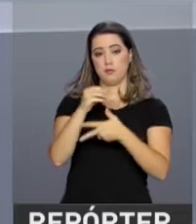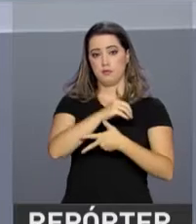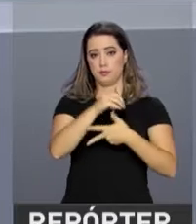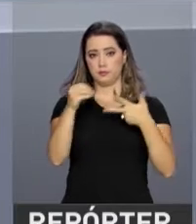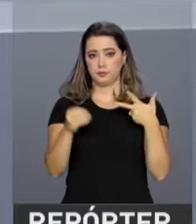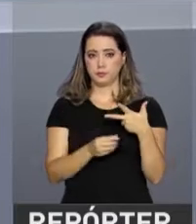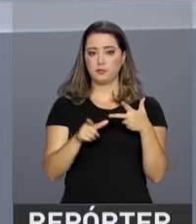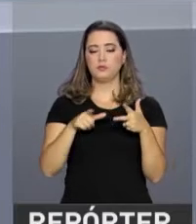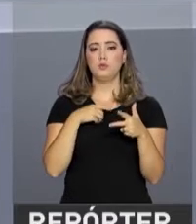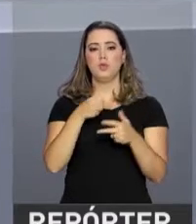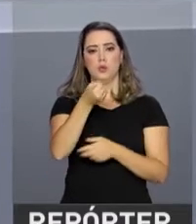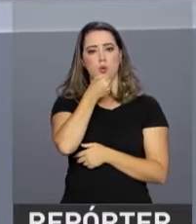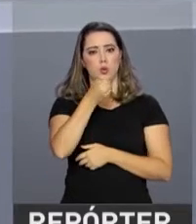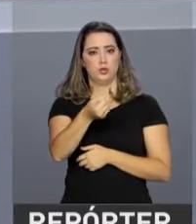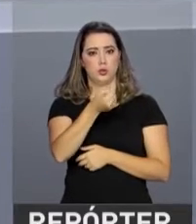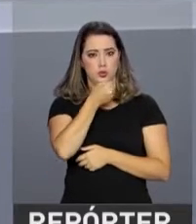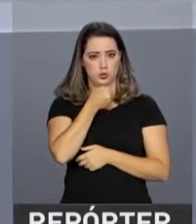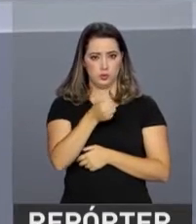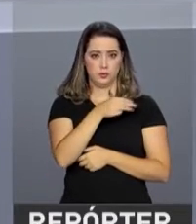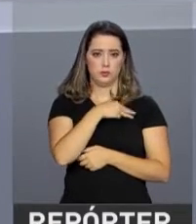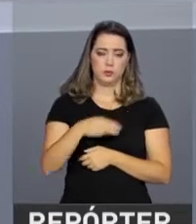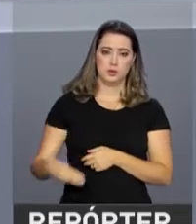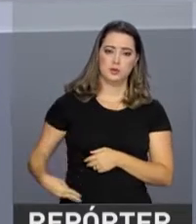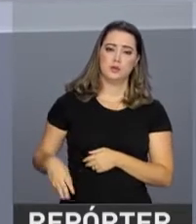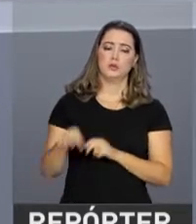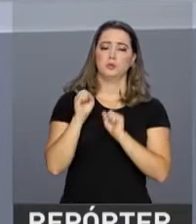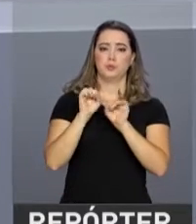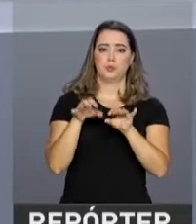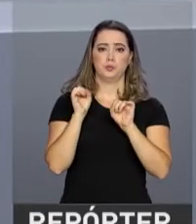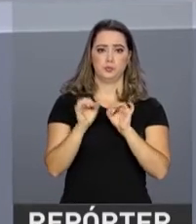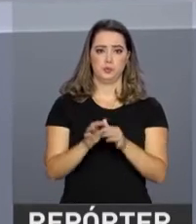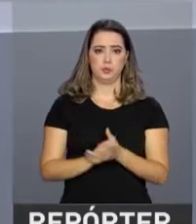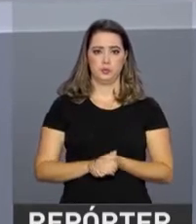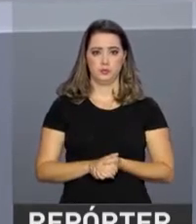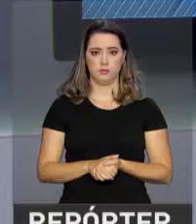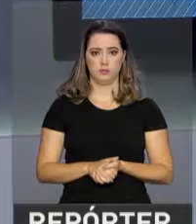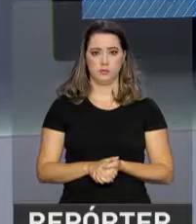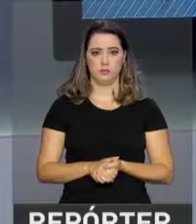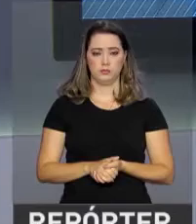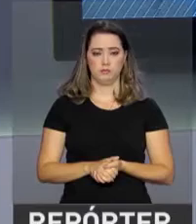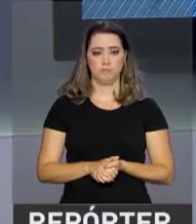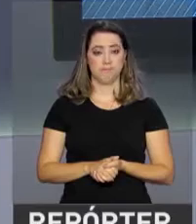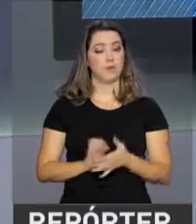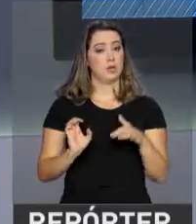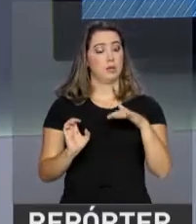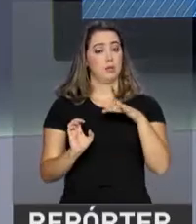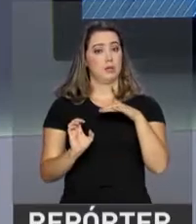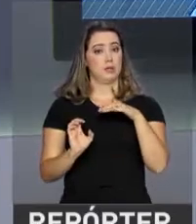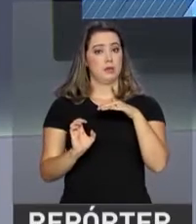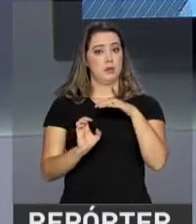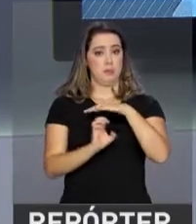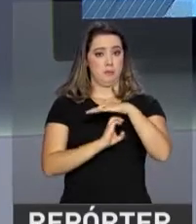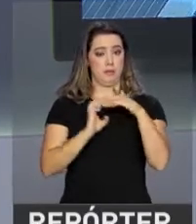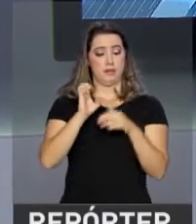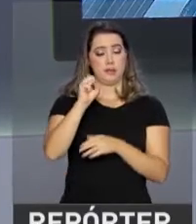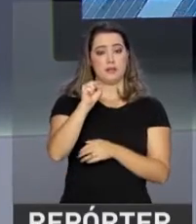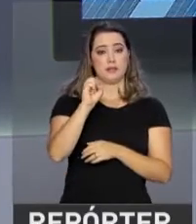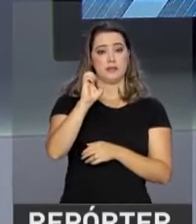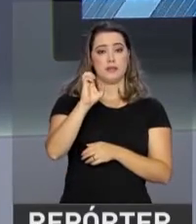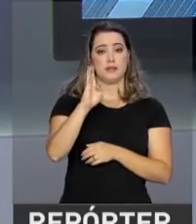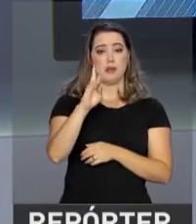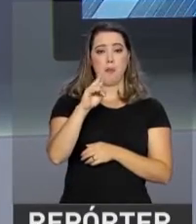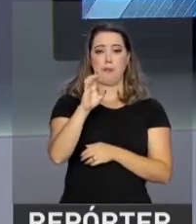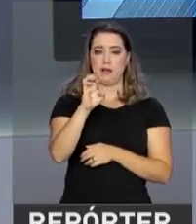do enem está prevista uma entrevista coletiva com o ministro da educação sebrae e bnds assinaram